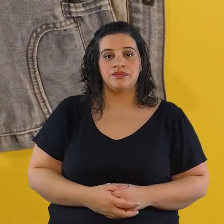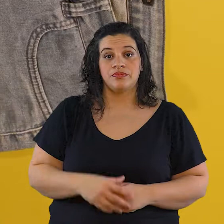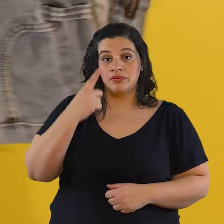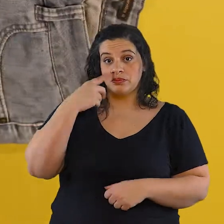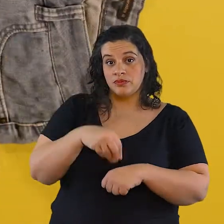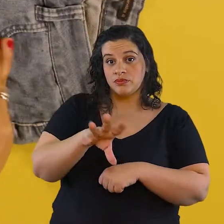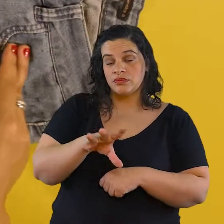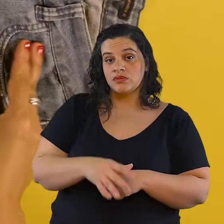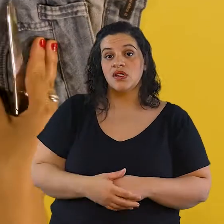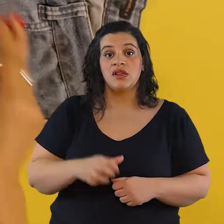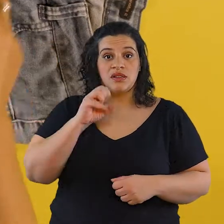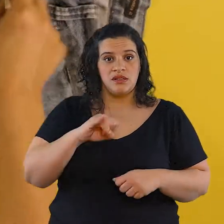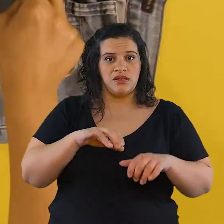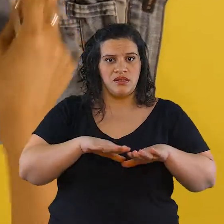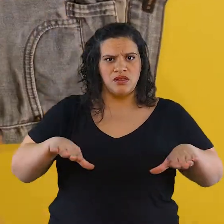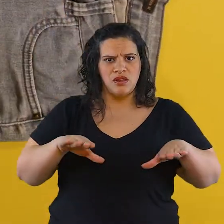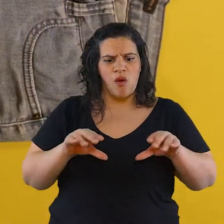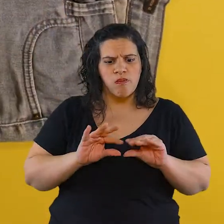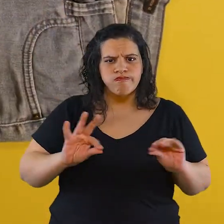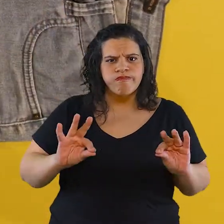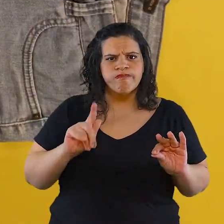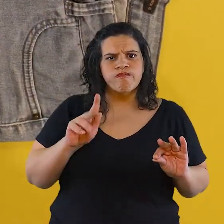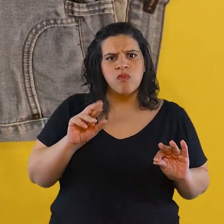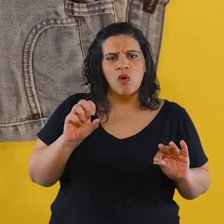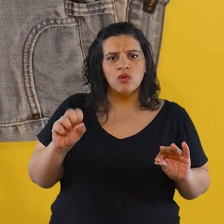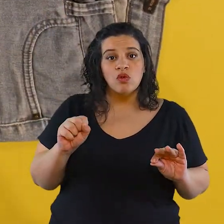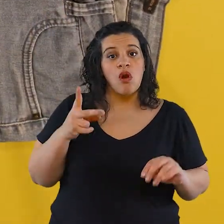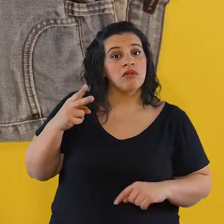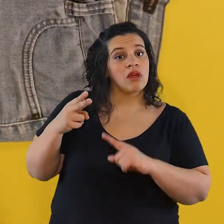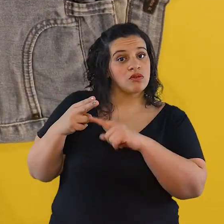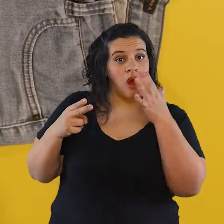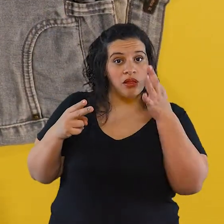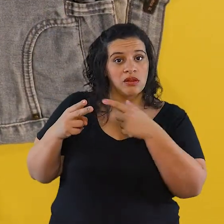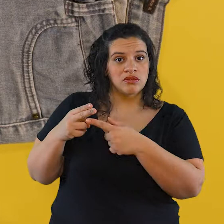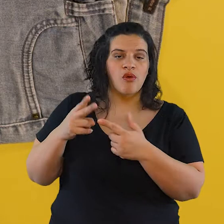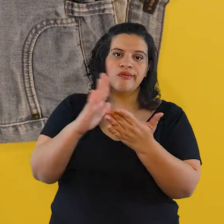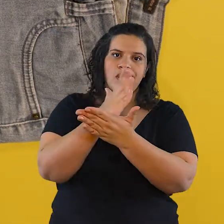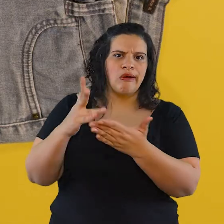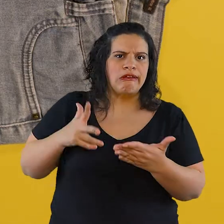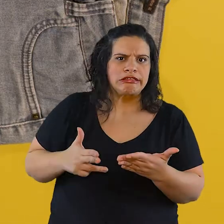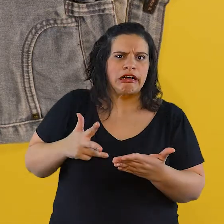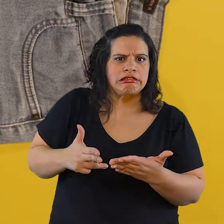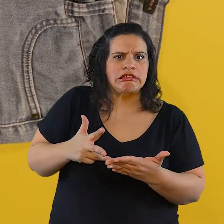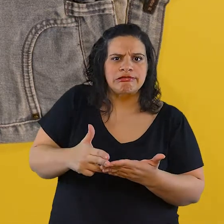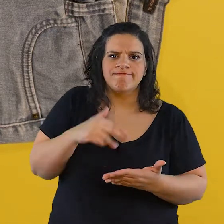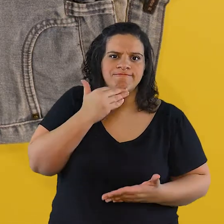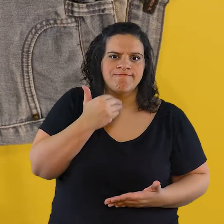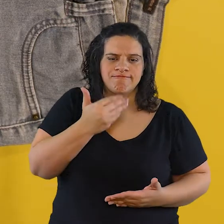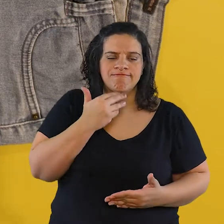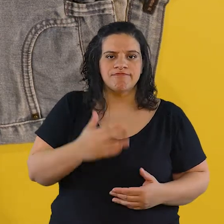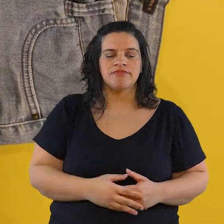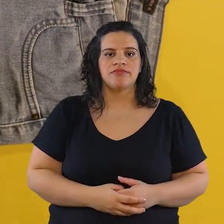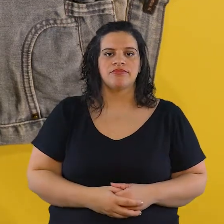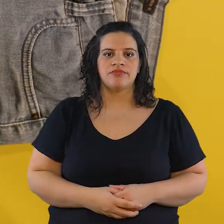Uma observação é, se a minha calça for muito grossa, prestar atenção na sua tesoura, porque tem algumas tesouras que não aguentam, às